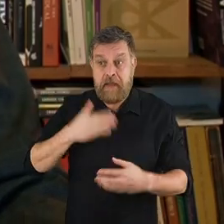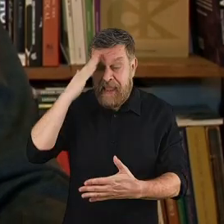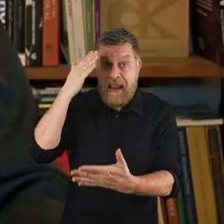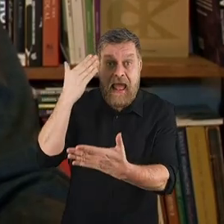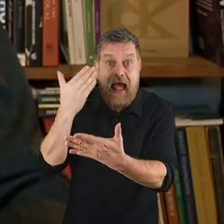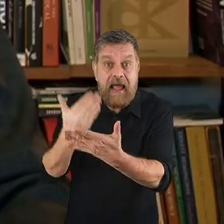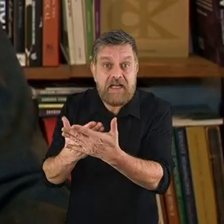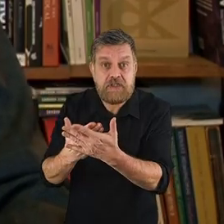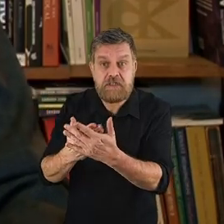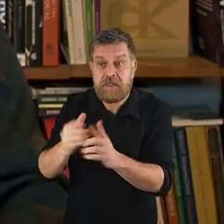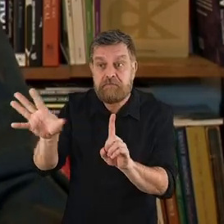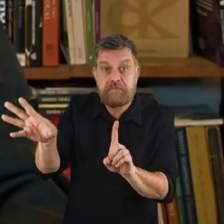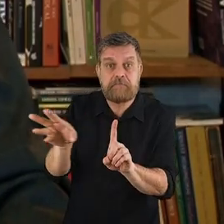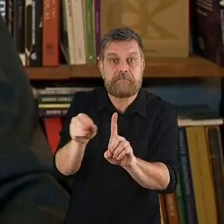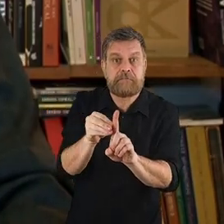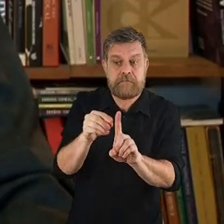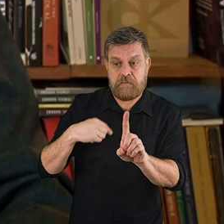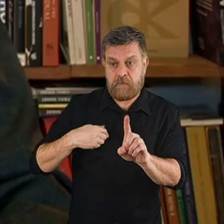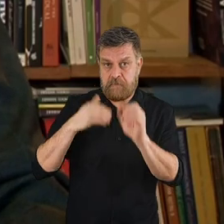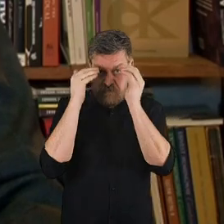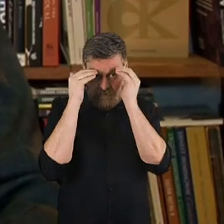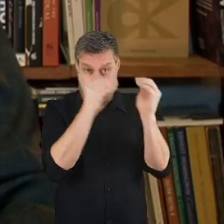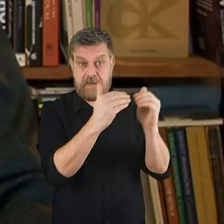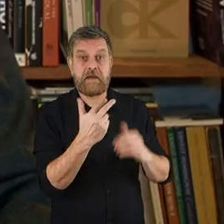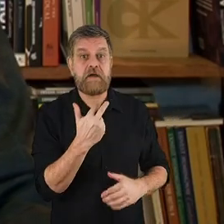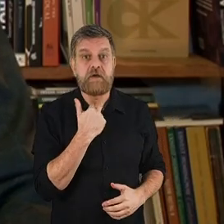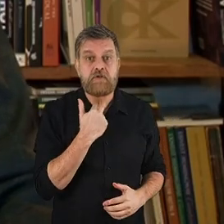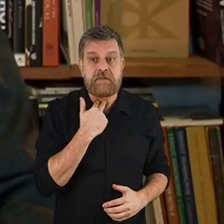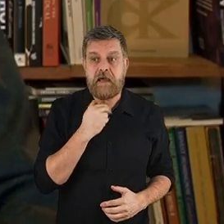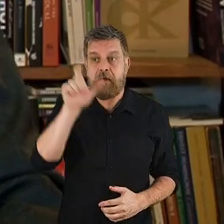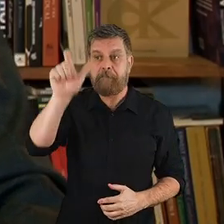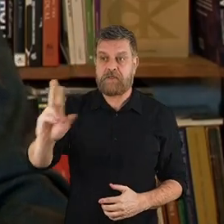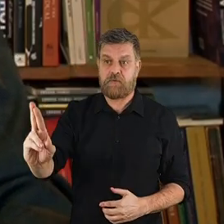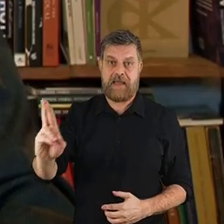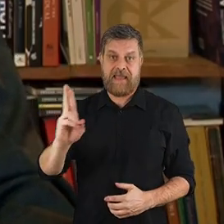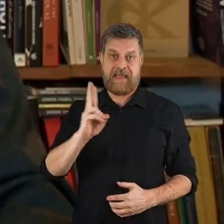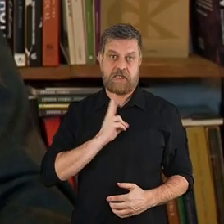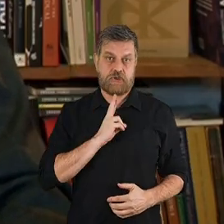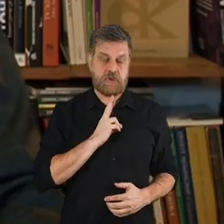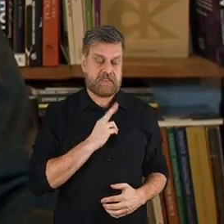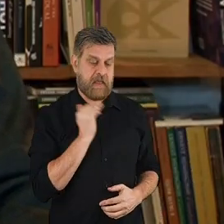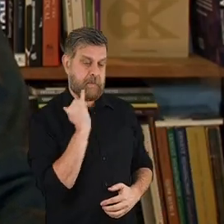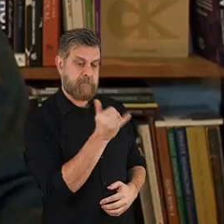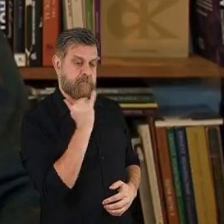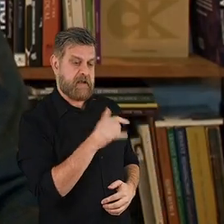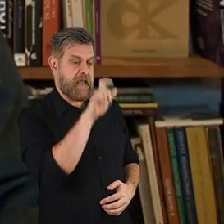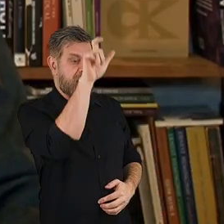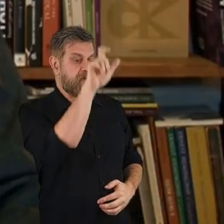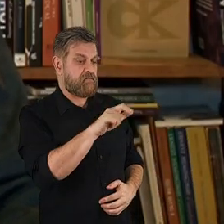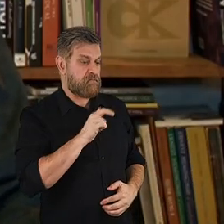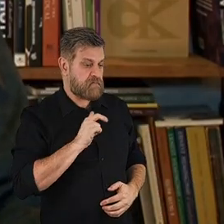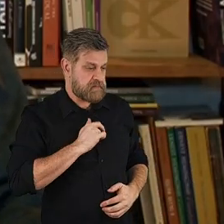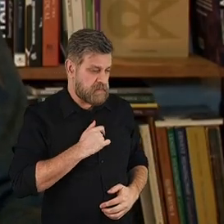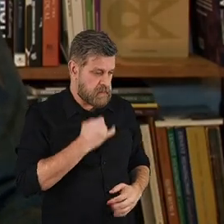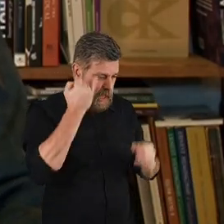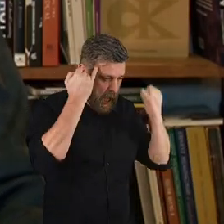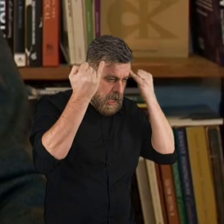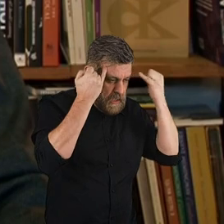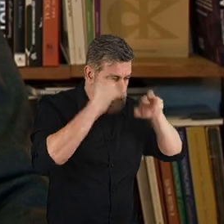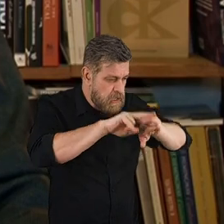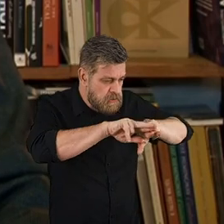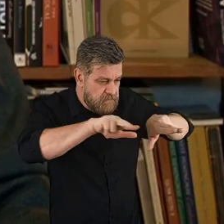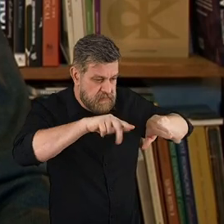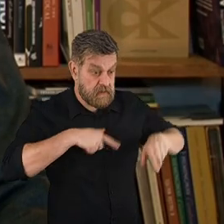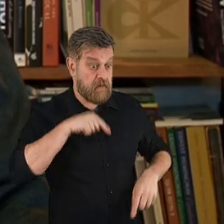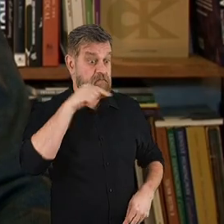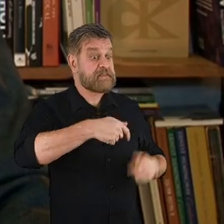ser incorporadas e respeitadas. Assim como não adianta para uma pessoa religiosa chegar para uma pessoa laica e de convicções pluralistas e dizer: